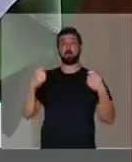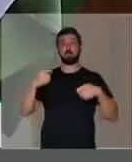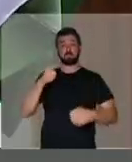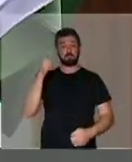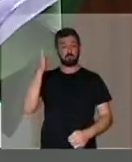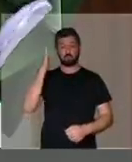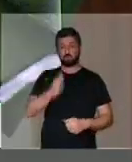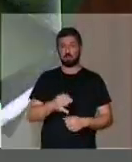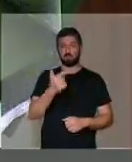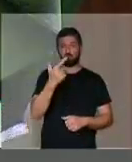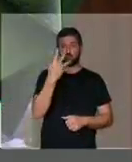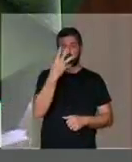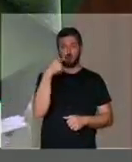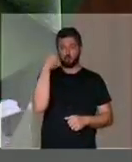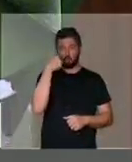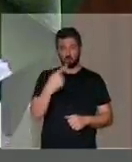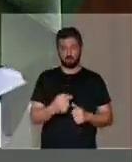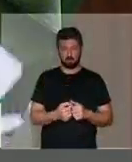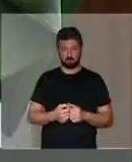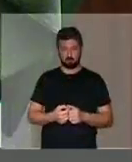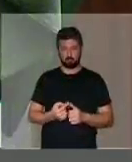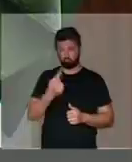horas. Primeiramente,